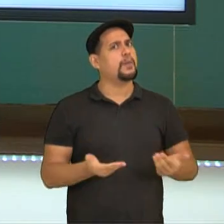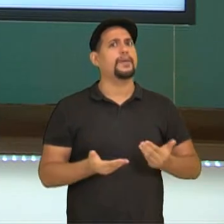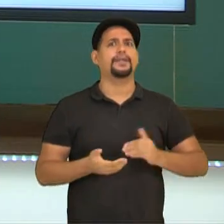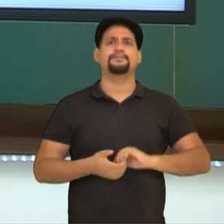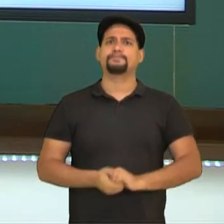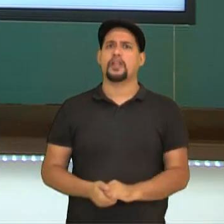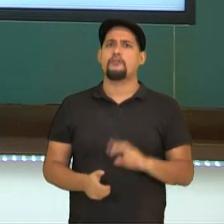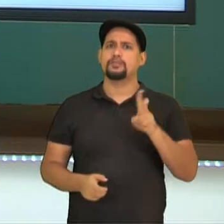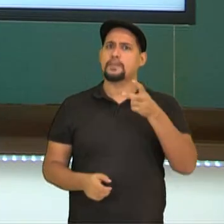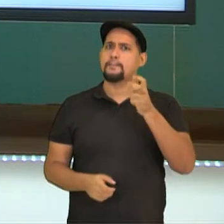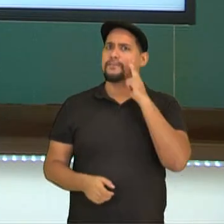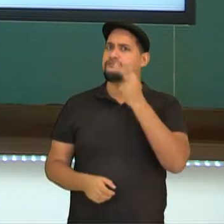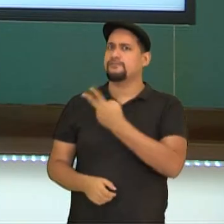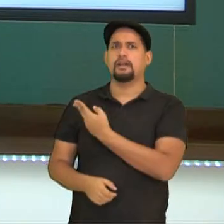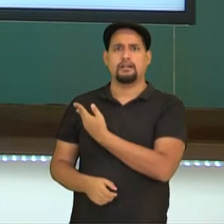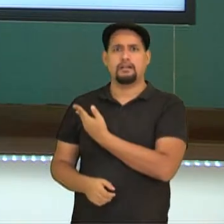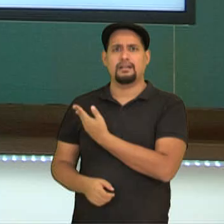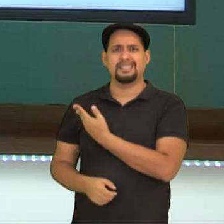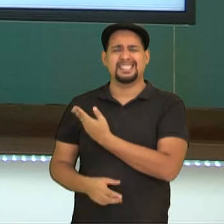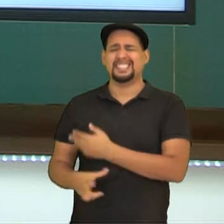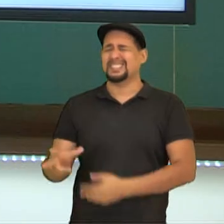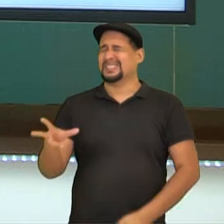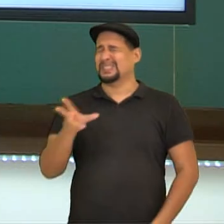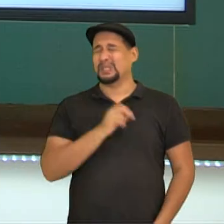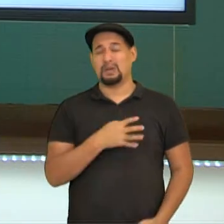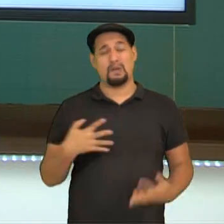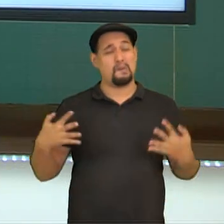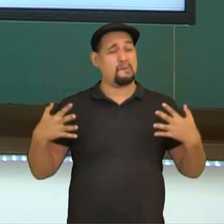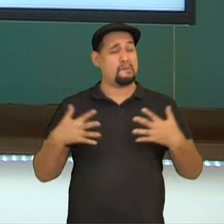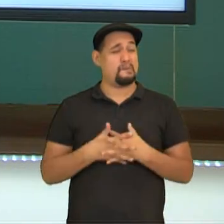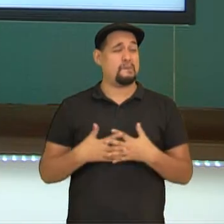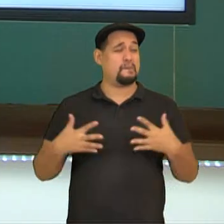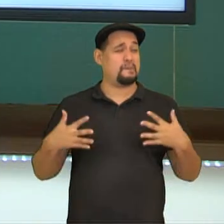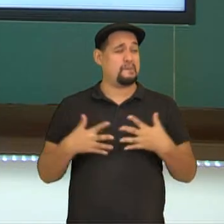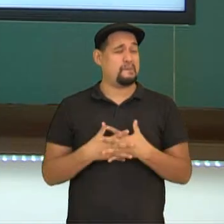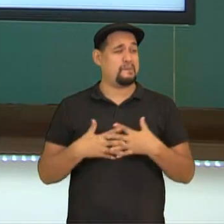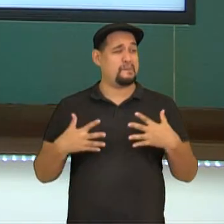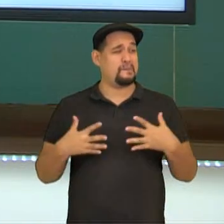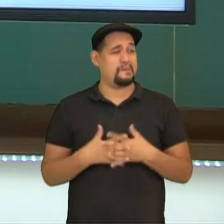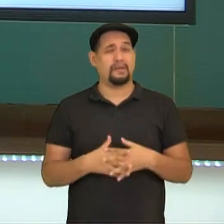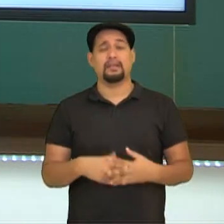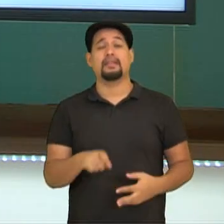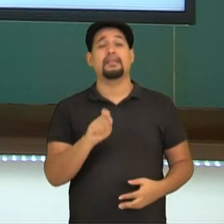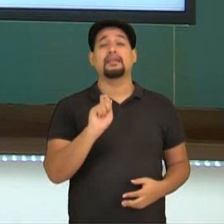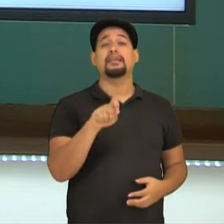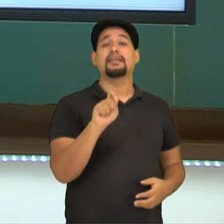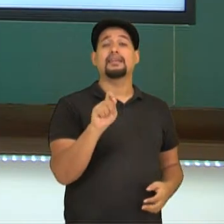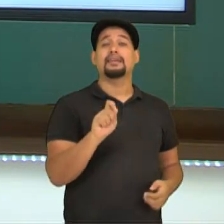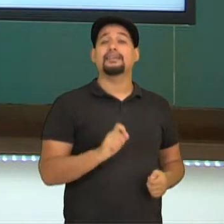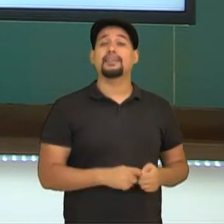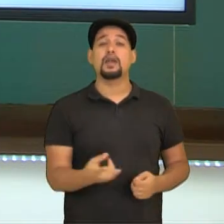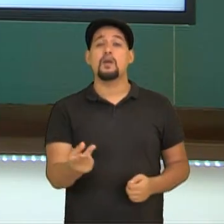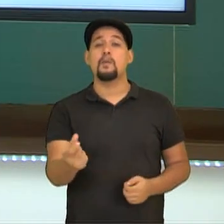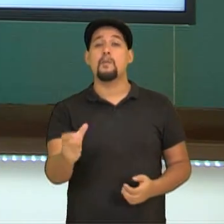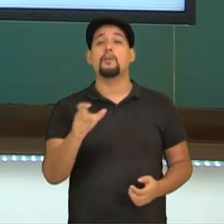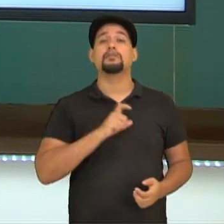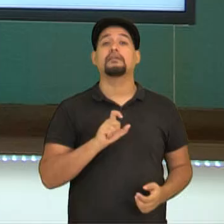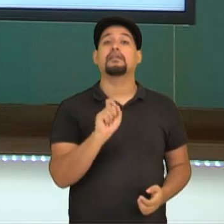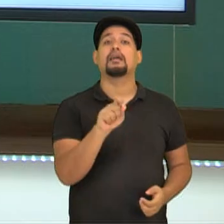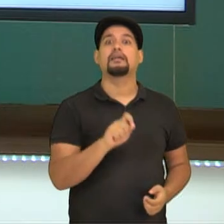viram? Que rolo! Quem, afinal de contas, ficou com a